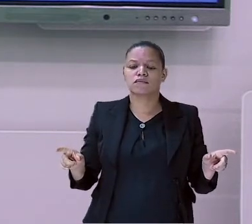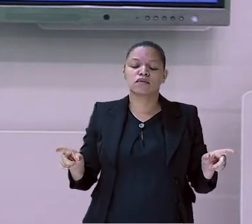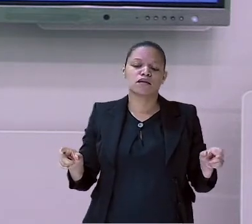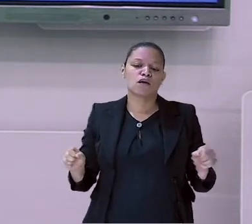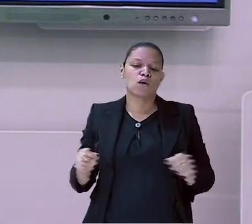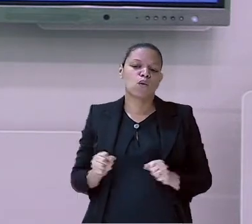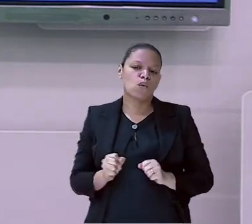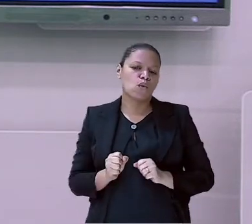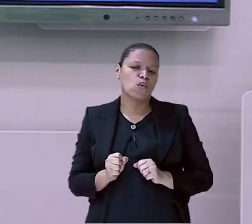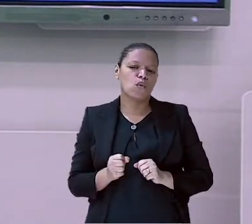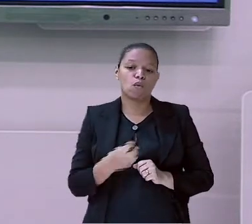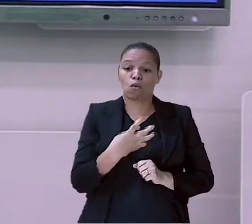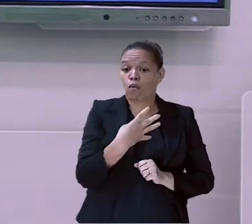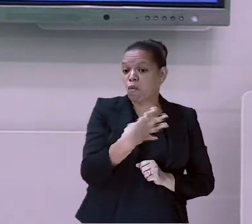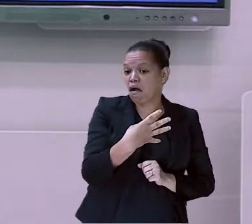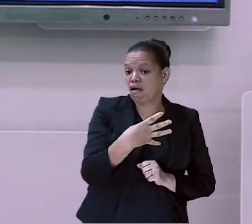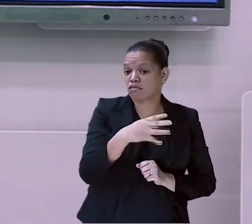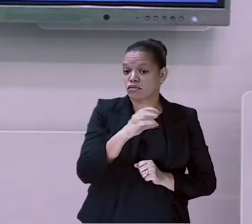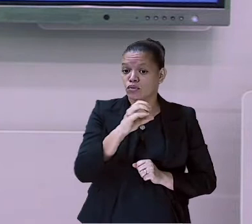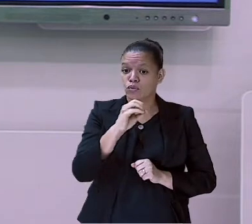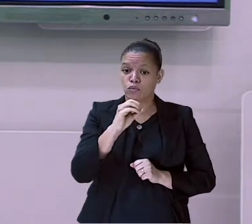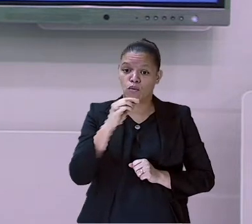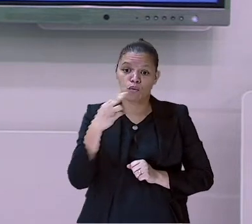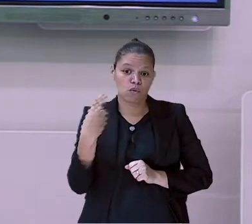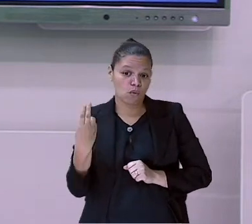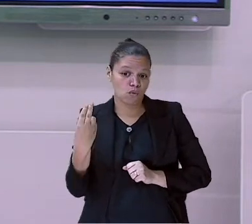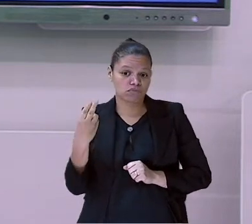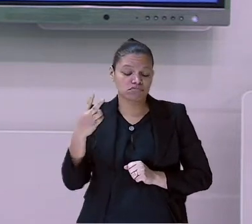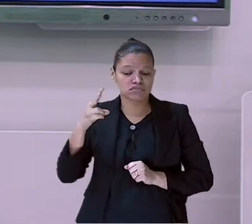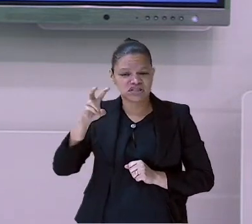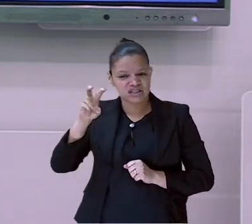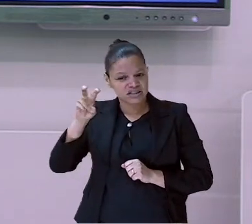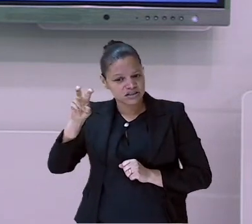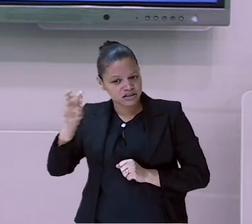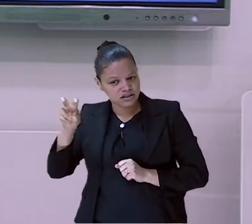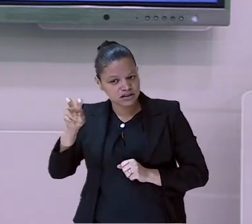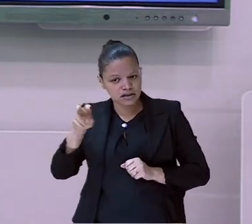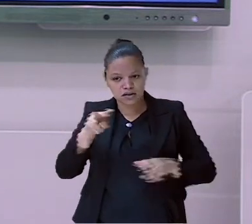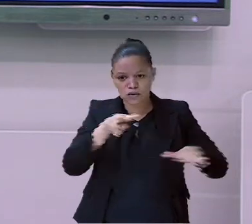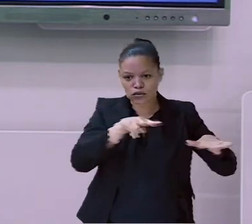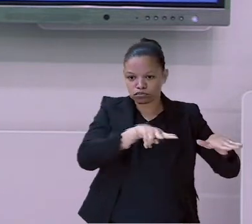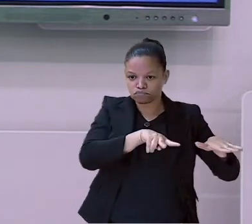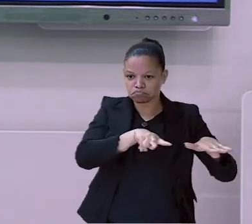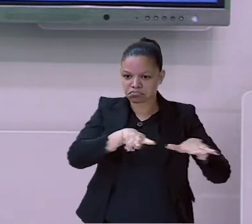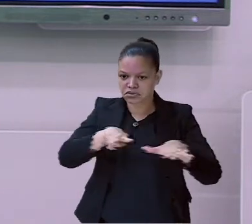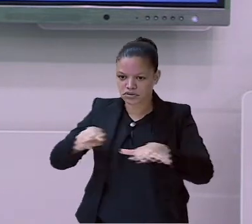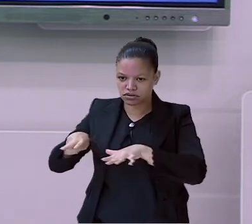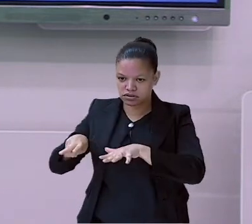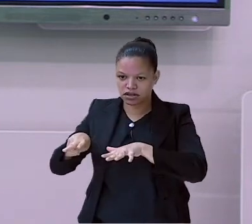uma semana incompleta, outra semana incompleta. Aqui temos aqui 5